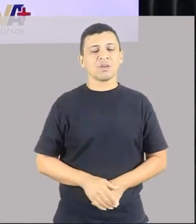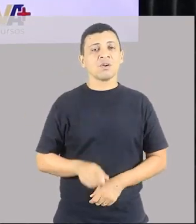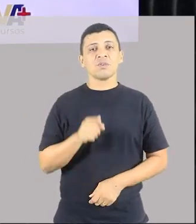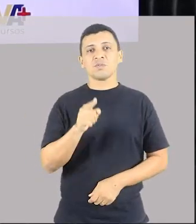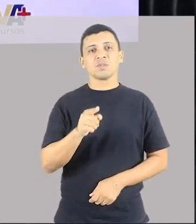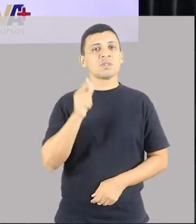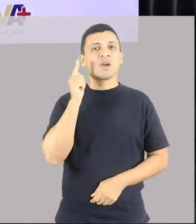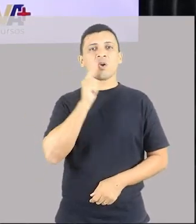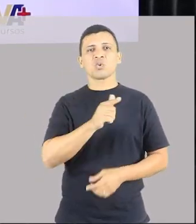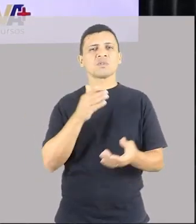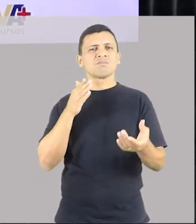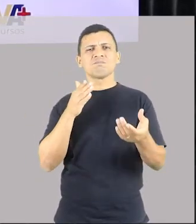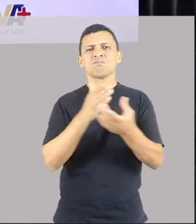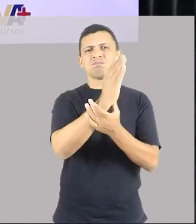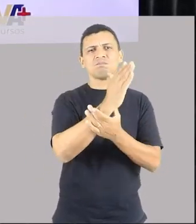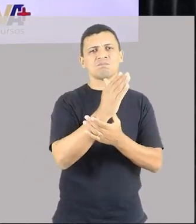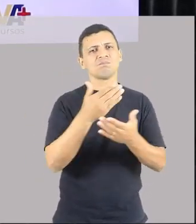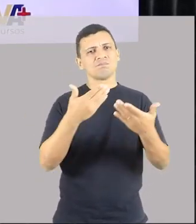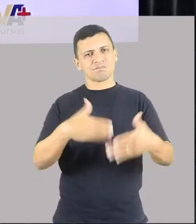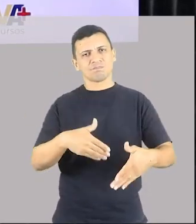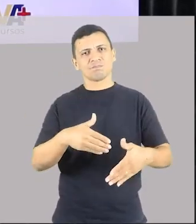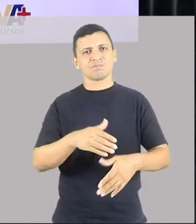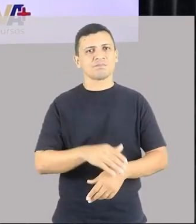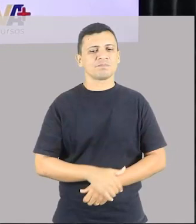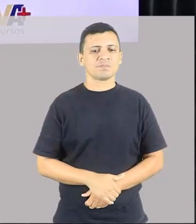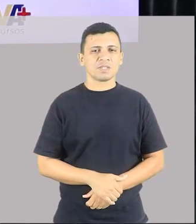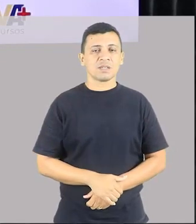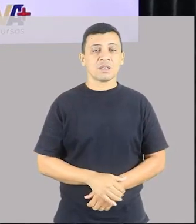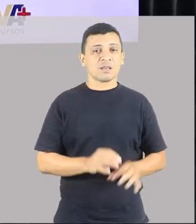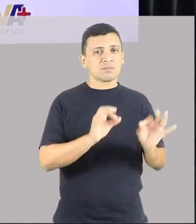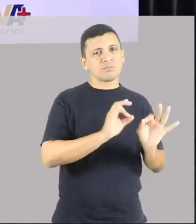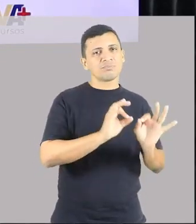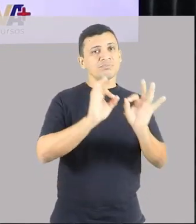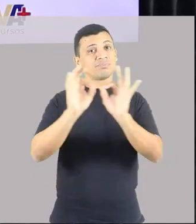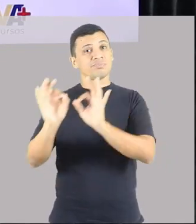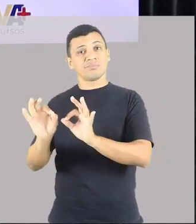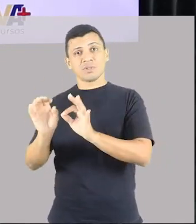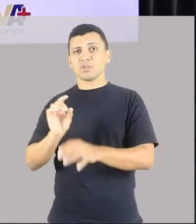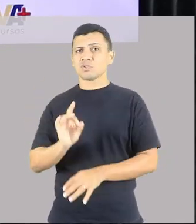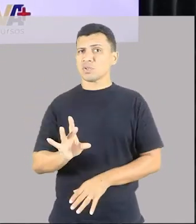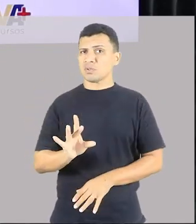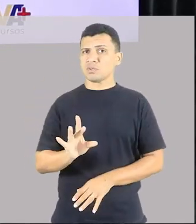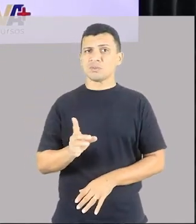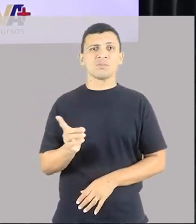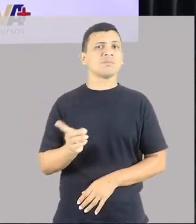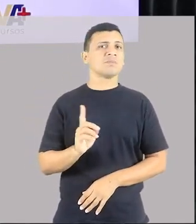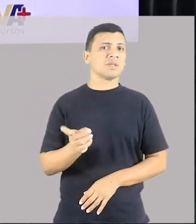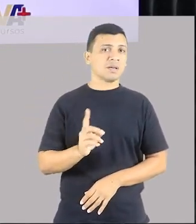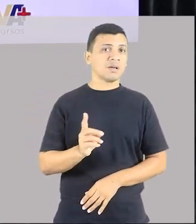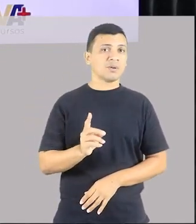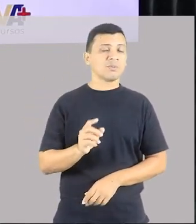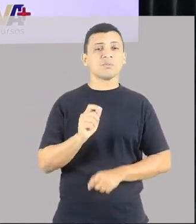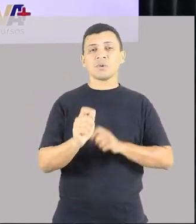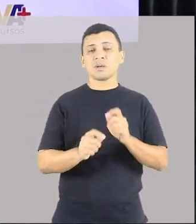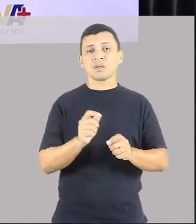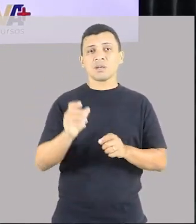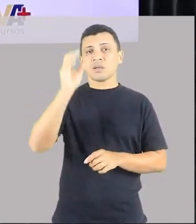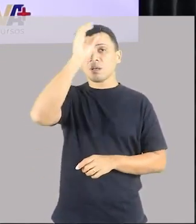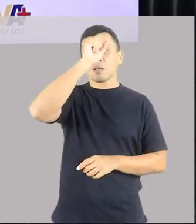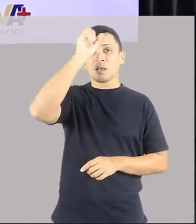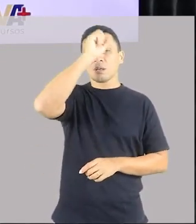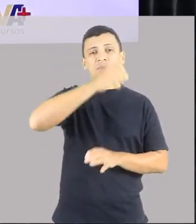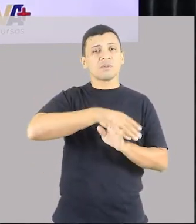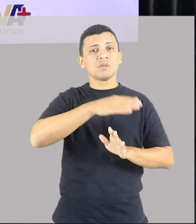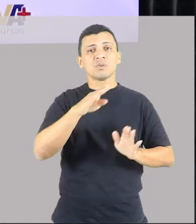enfim, sucesso na sua prova. Lembrando que só assistir às aulas talvez não seja suficiente para memorizar todo esse